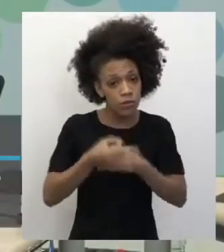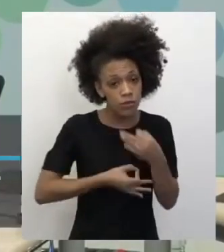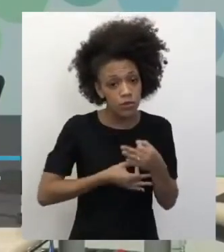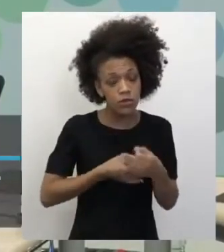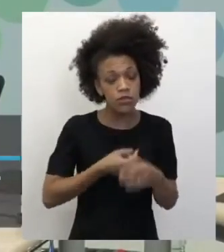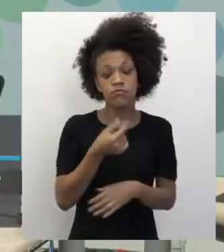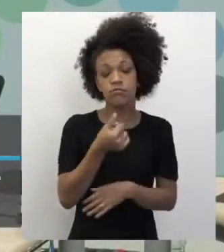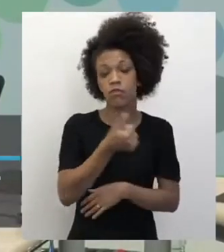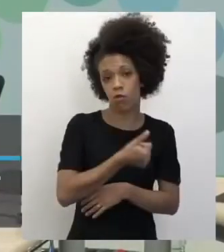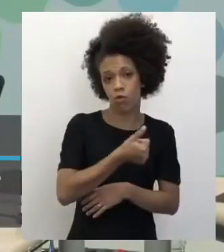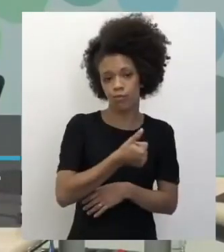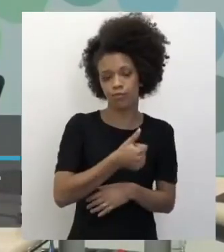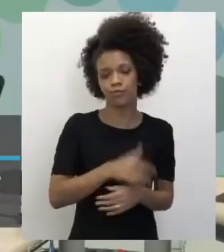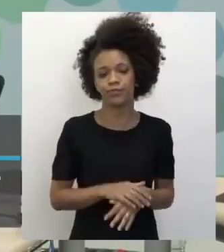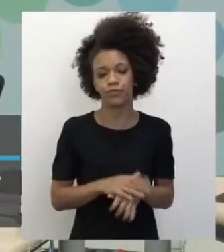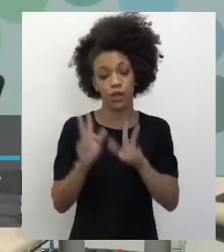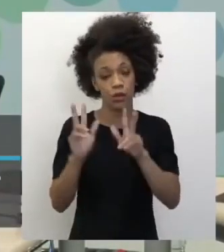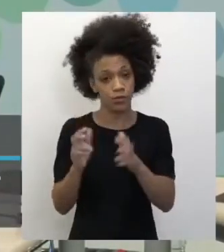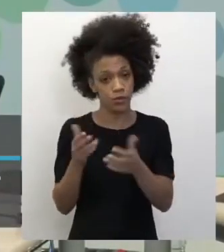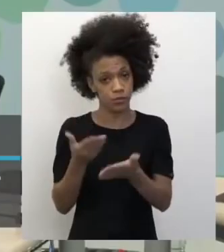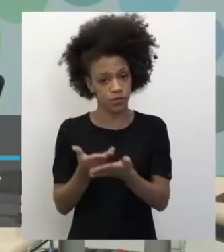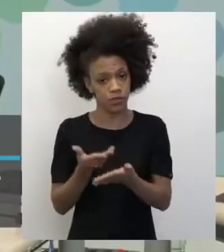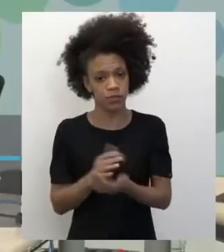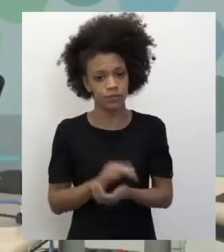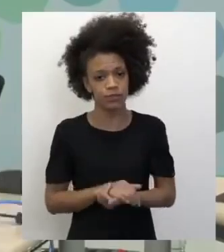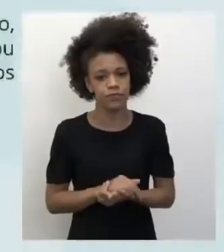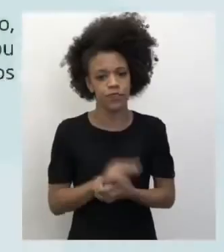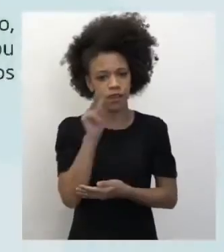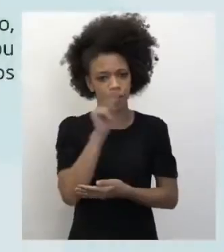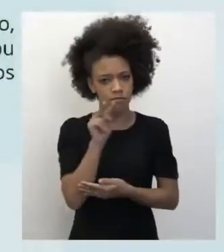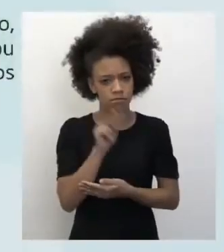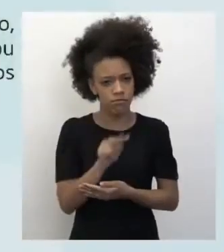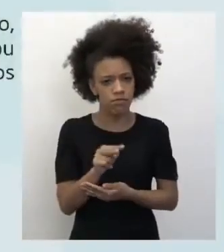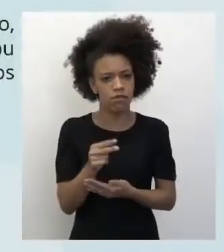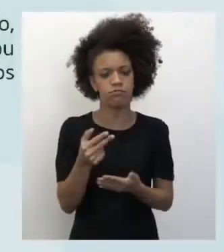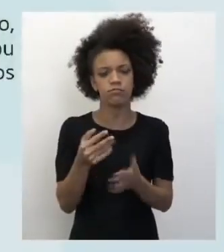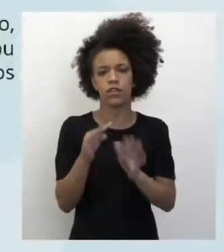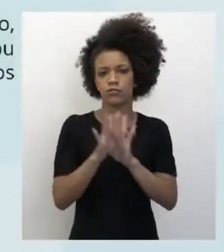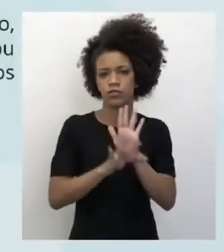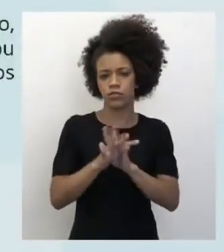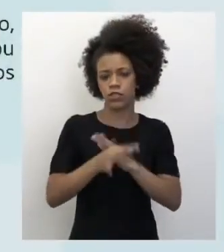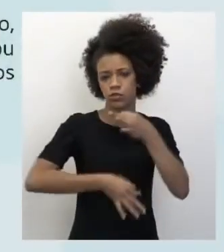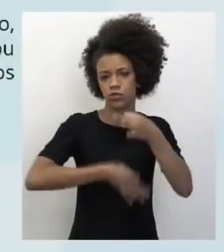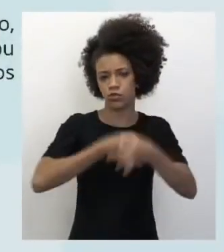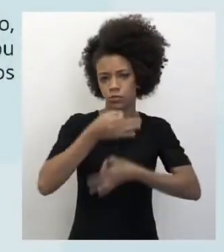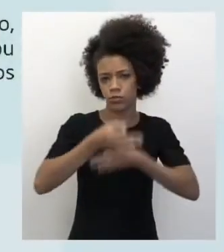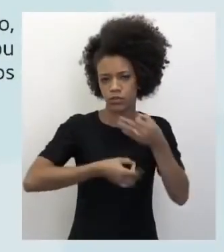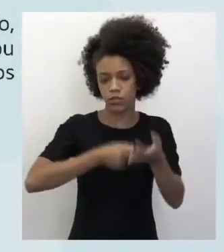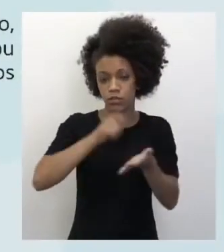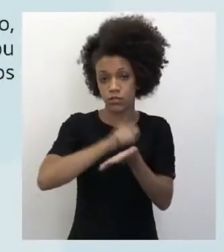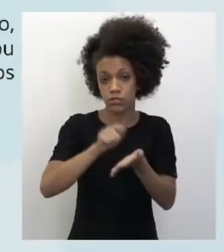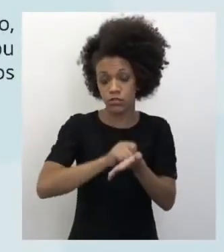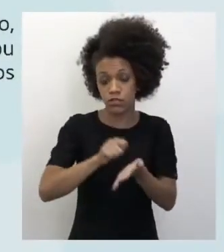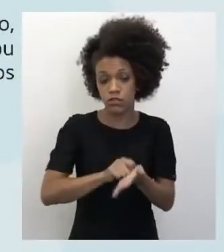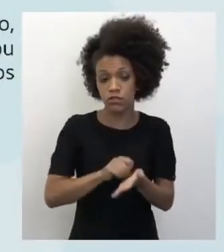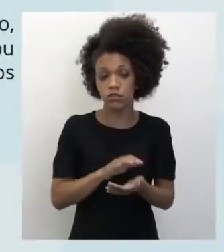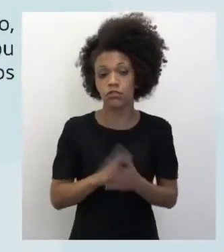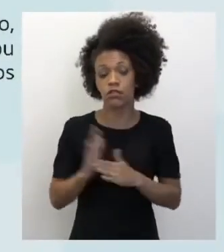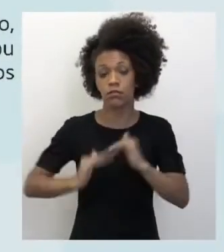1. Vamos para o tema da aula. Análise de texto argumentativo escrito.